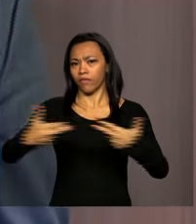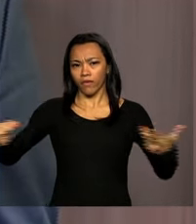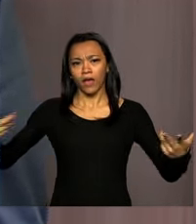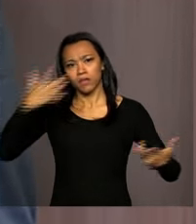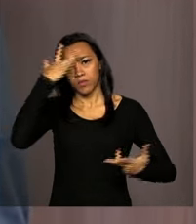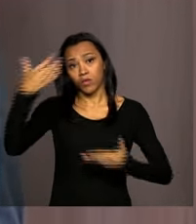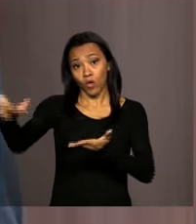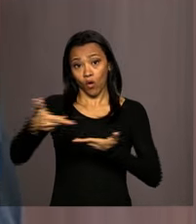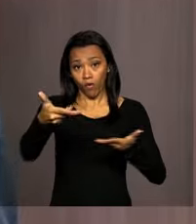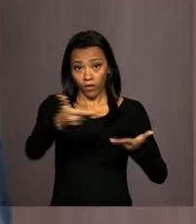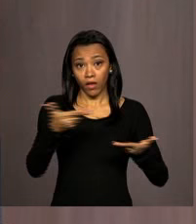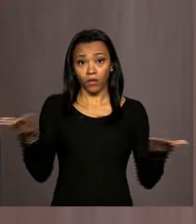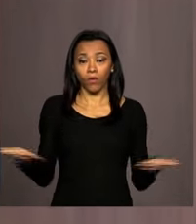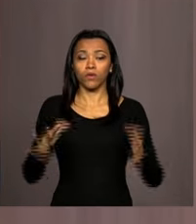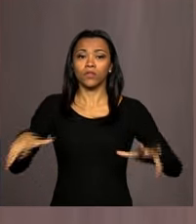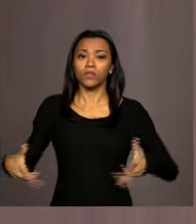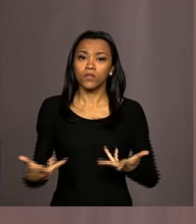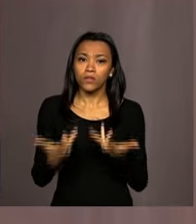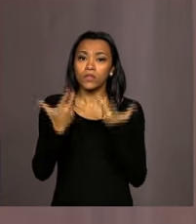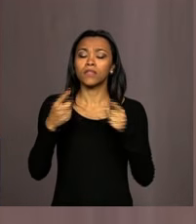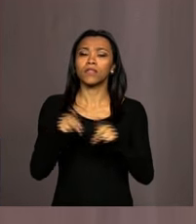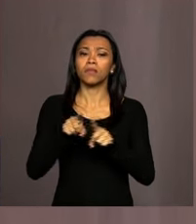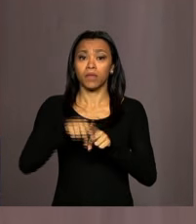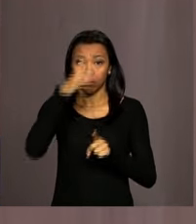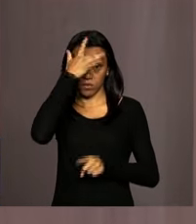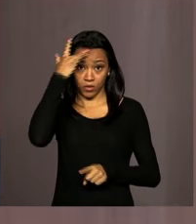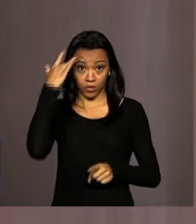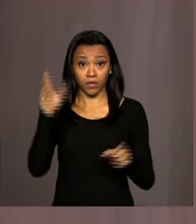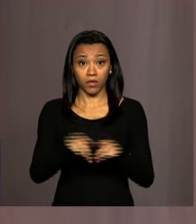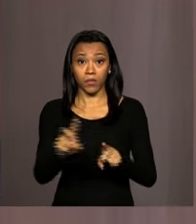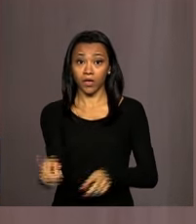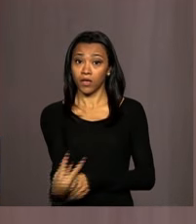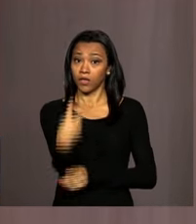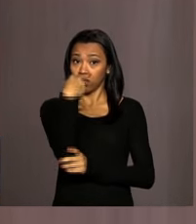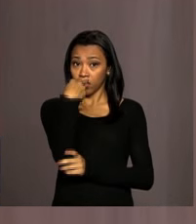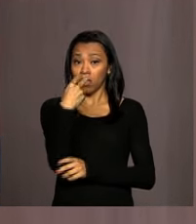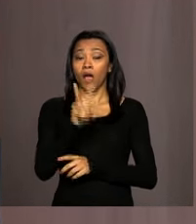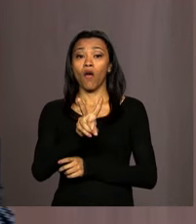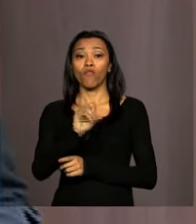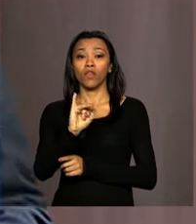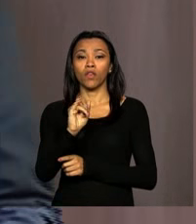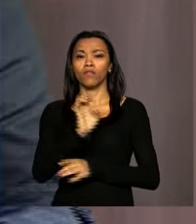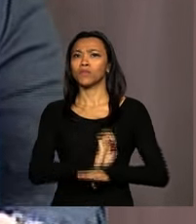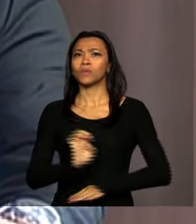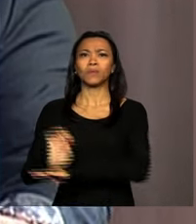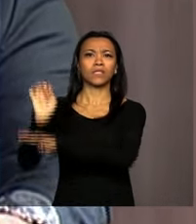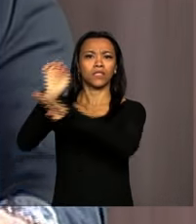dessa cerimônia, inclusive os que estão nos acompanhando ao vivo em todos os estados da federação.